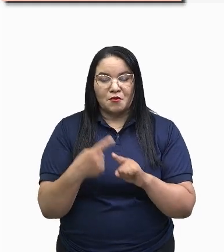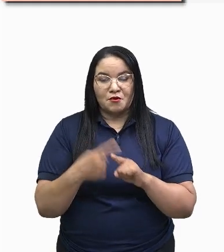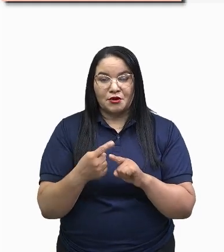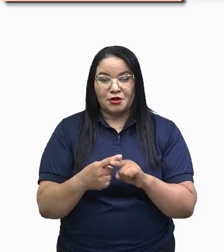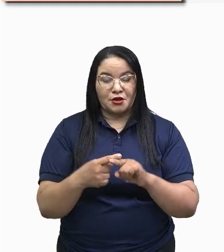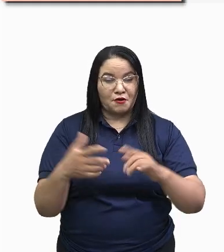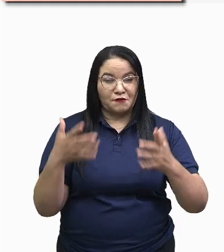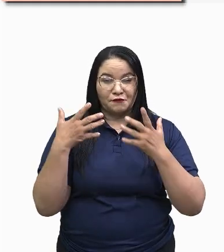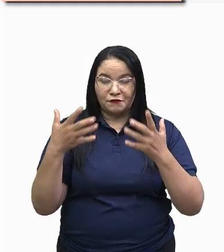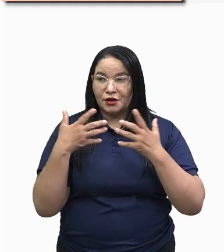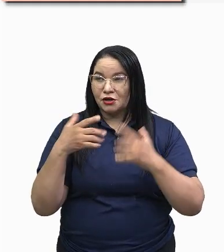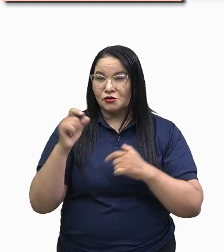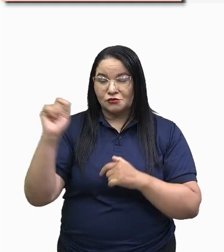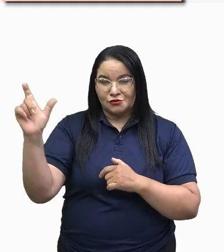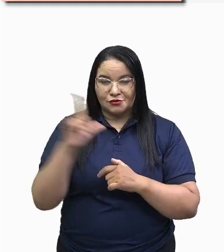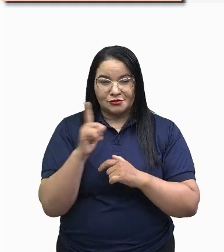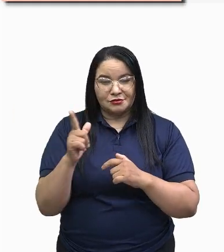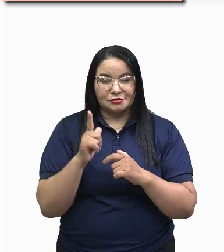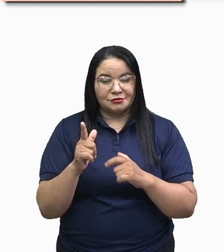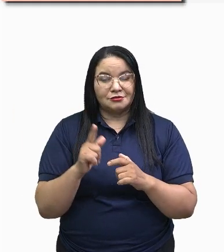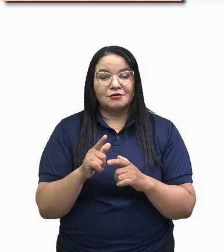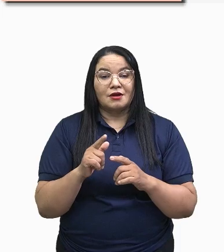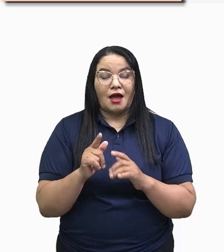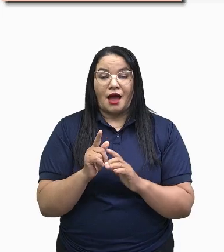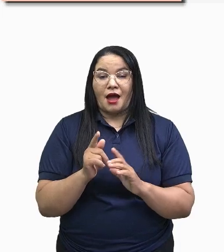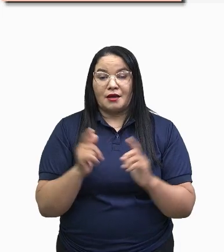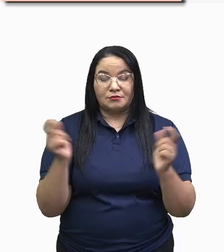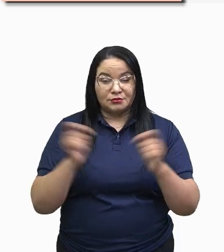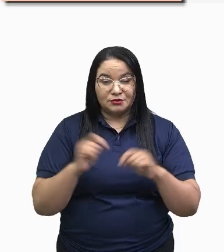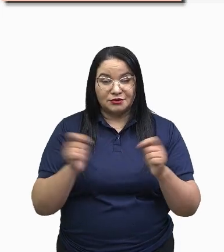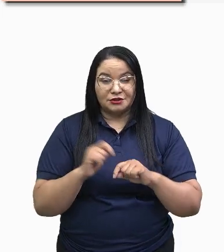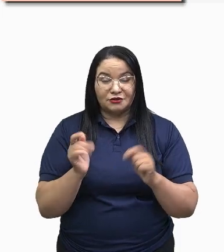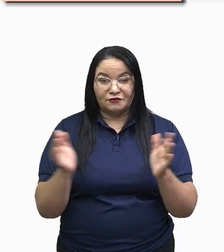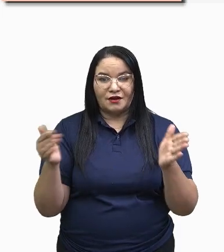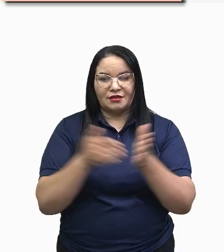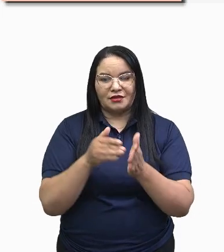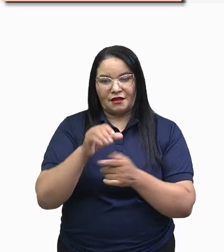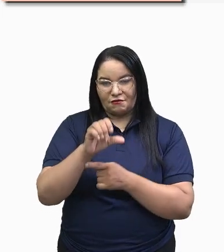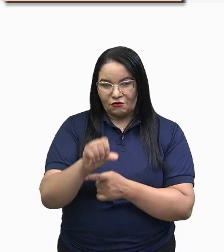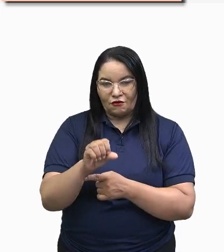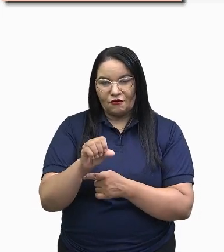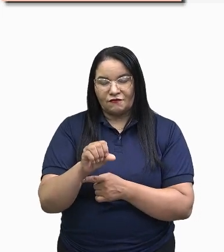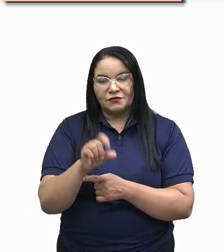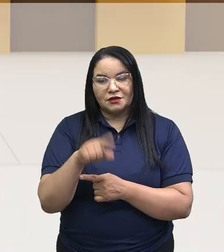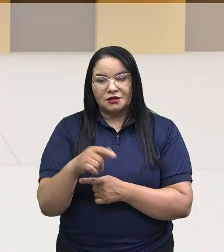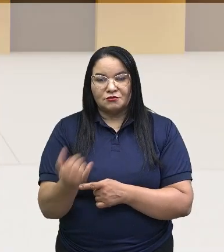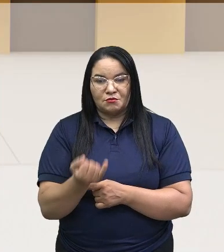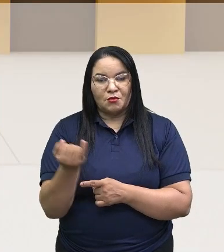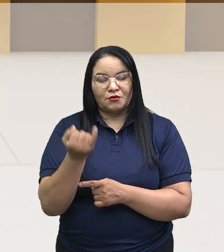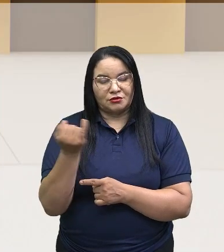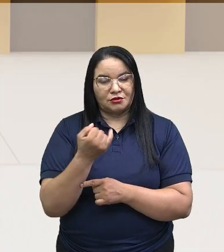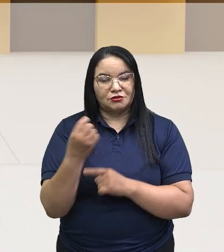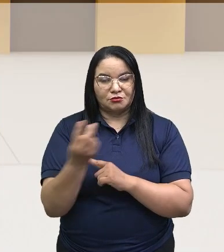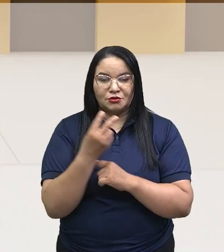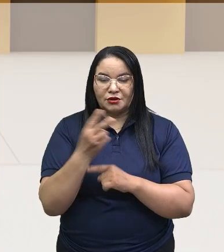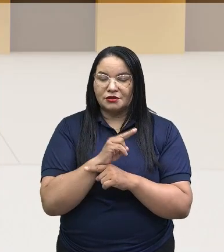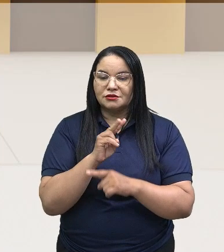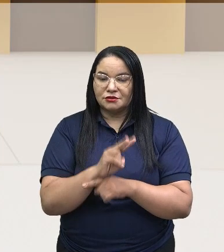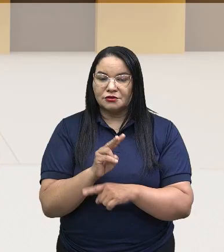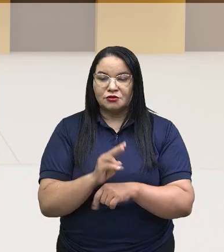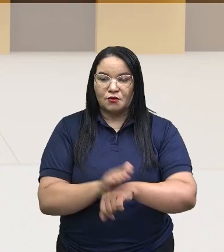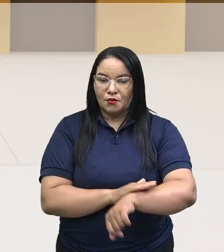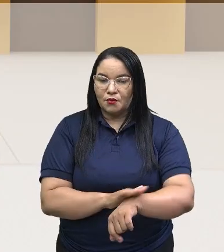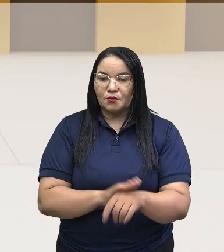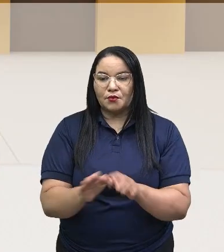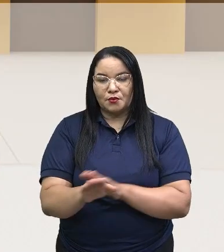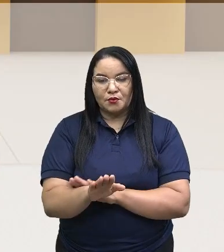o horário agora permitido é até às 9, né? Vejam aí como é importante a proteção. E as radiações